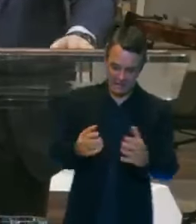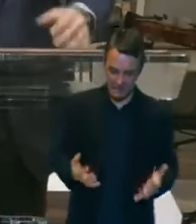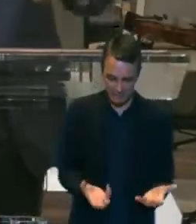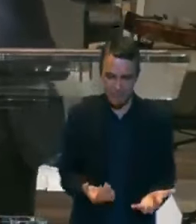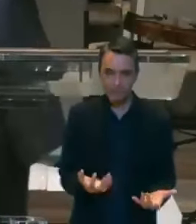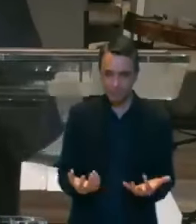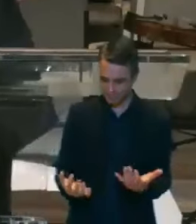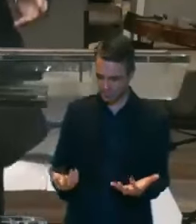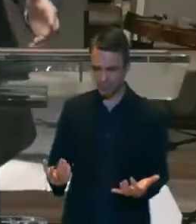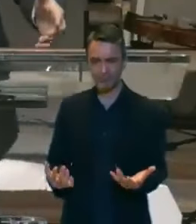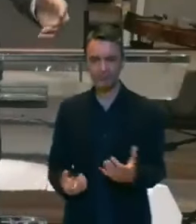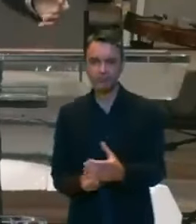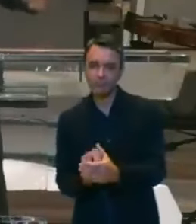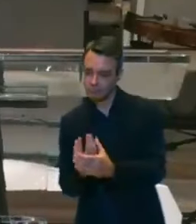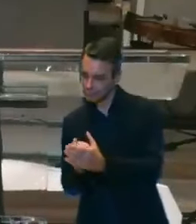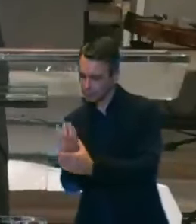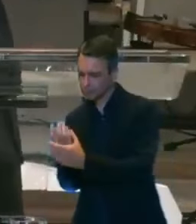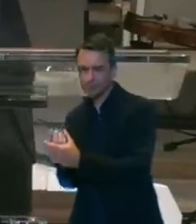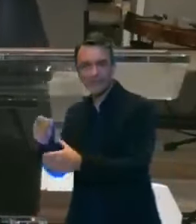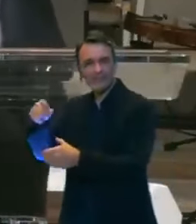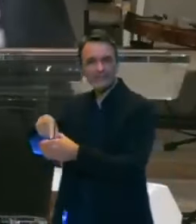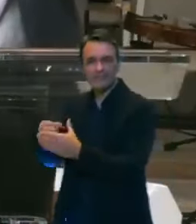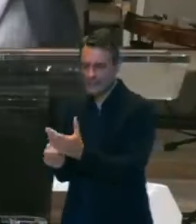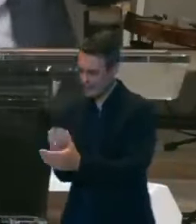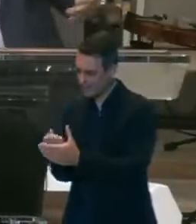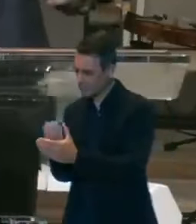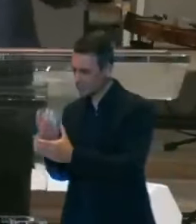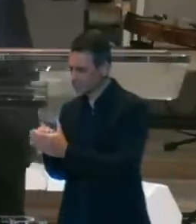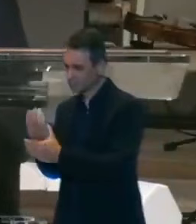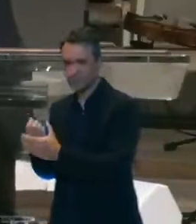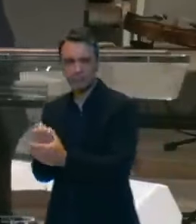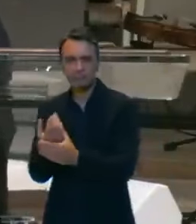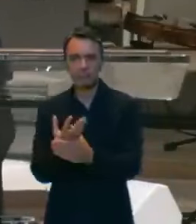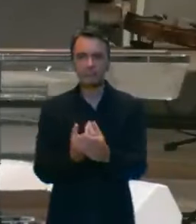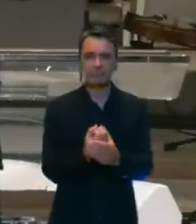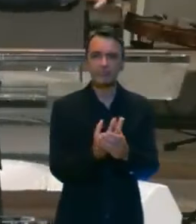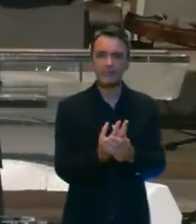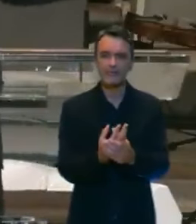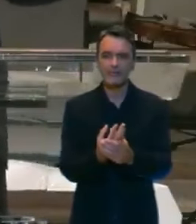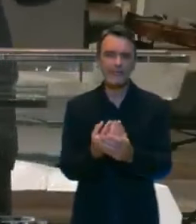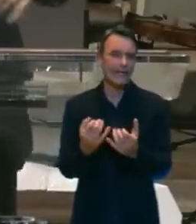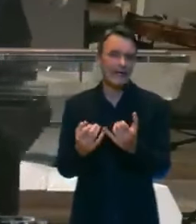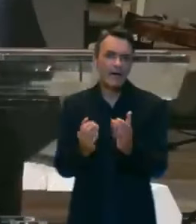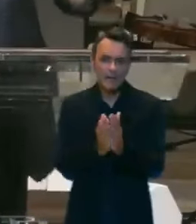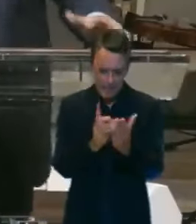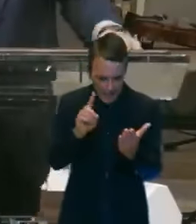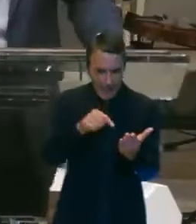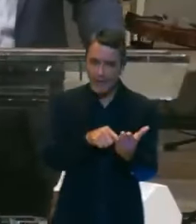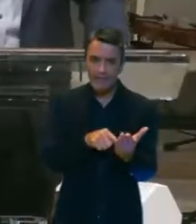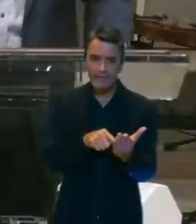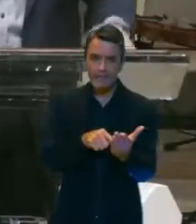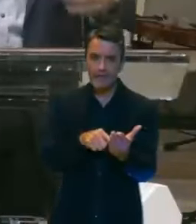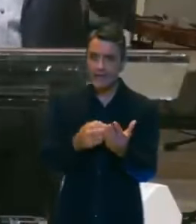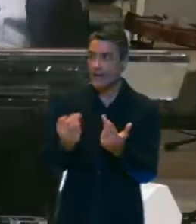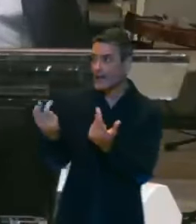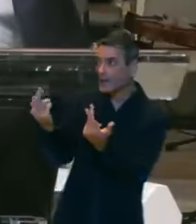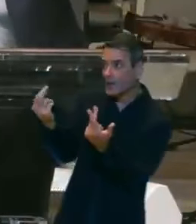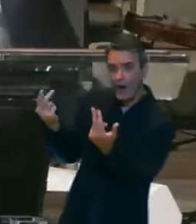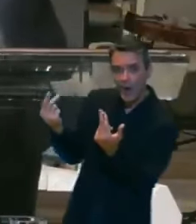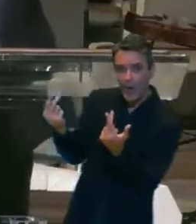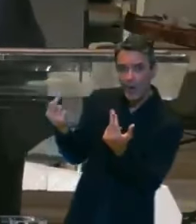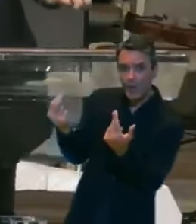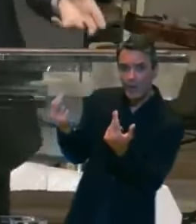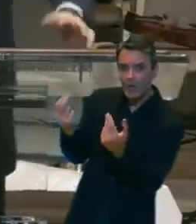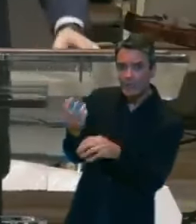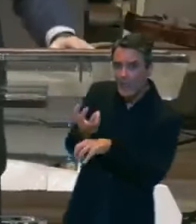brotar, para dar semente ao semeador e pão ao que come, assim será a palavra que sai da minha boca. Não voltará